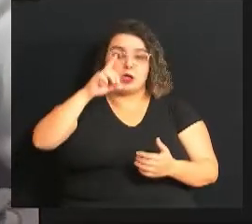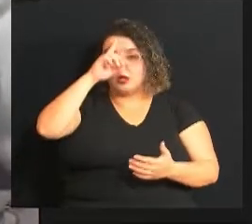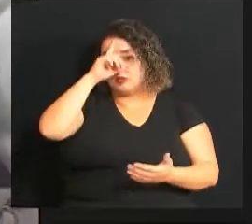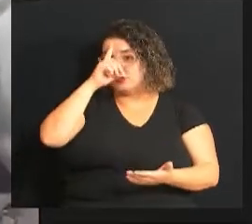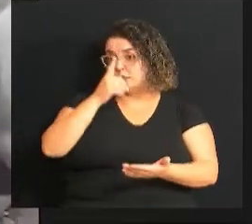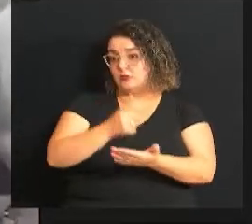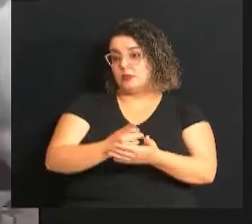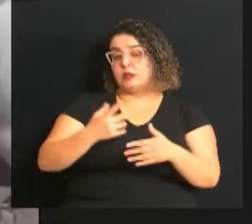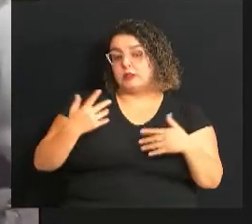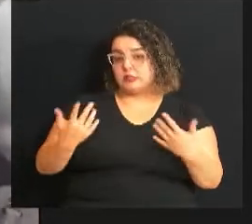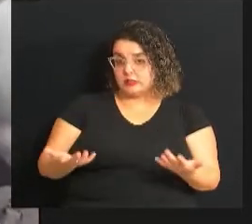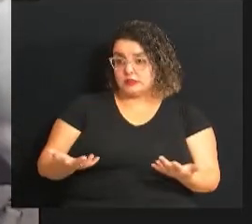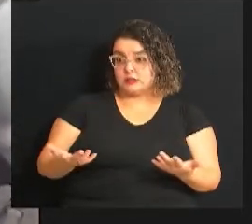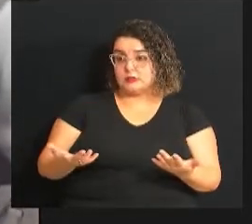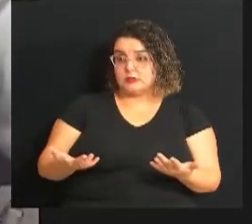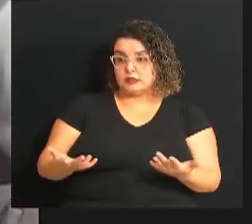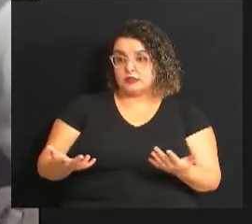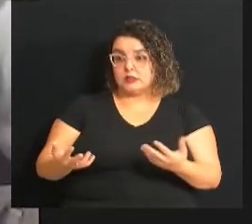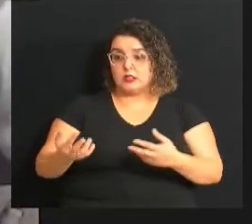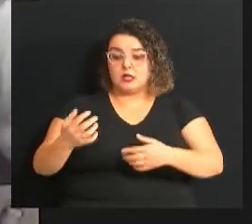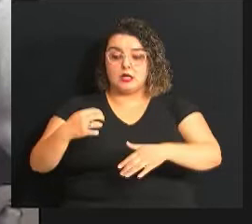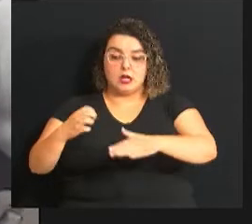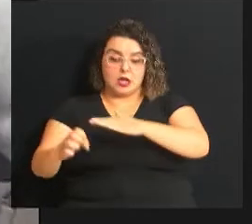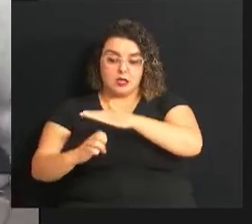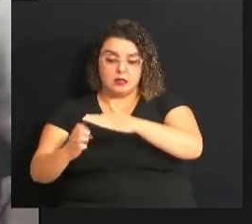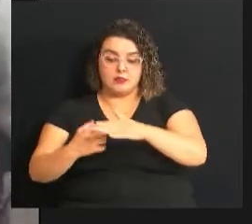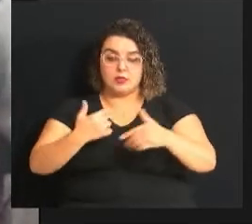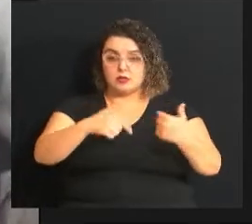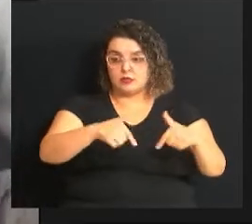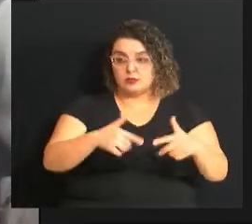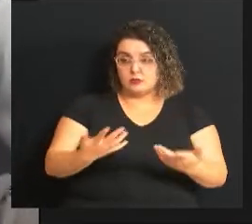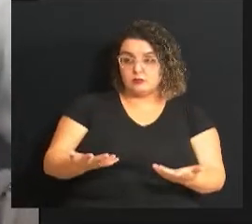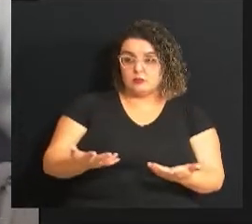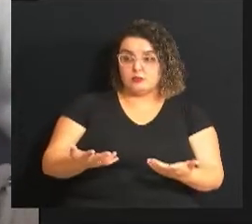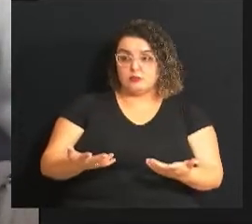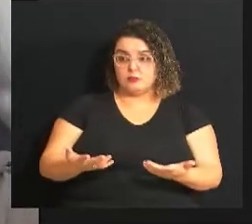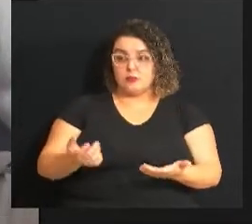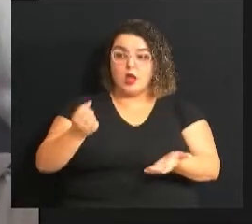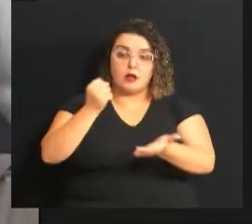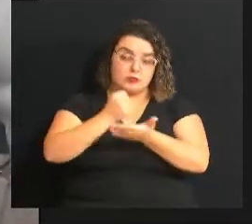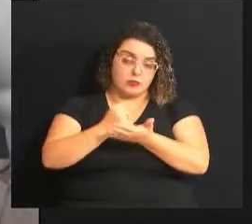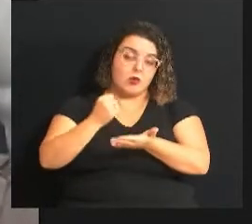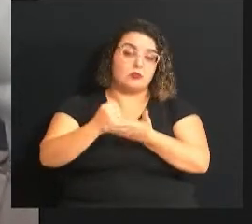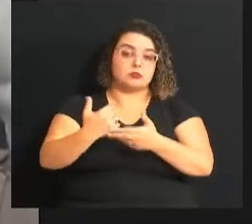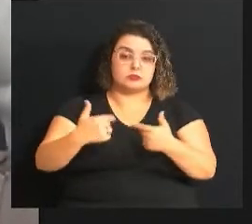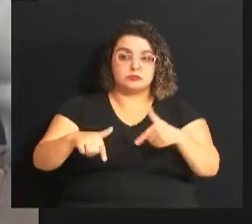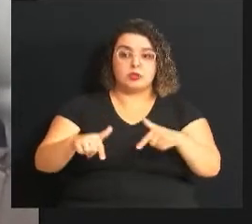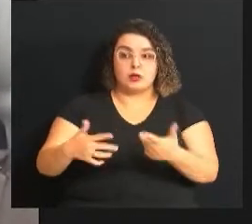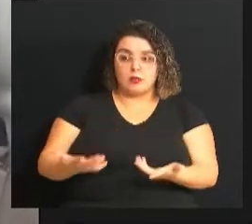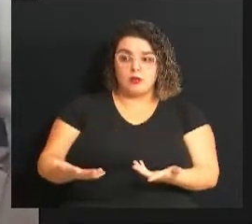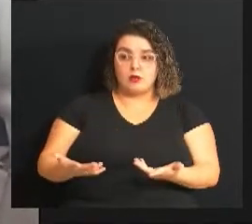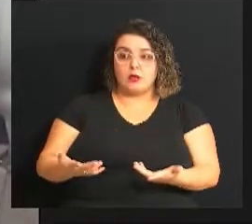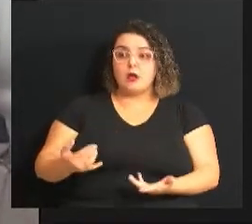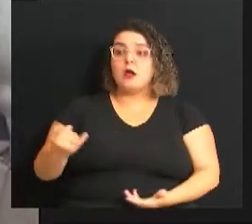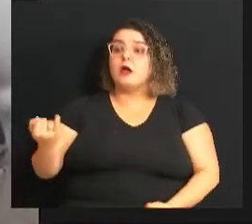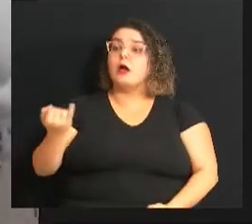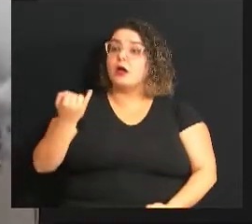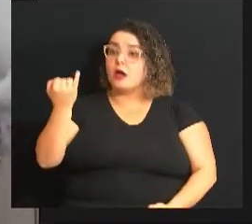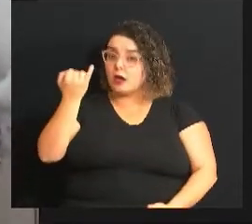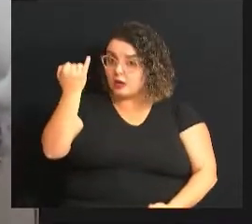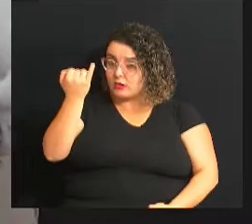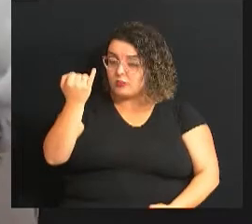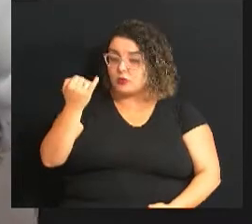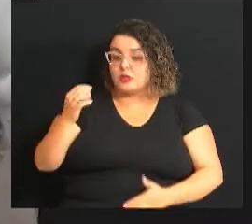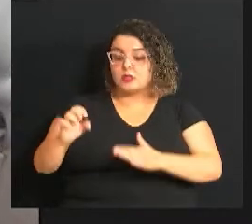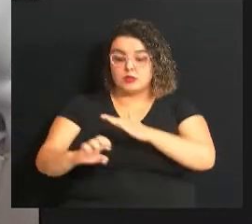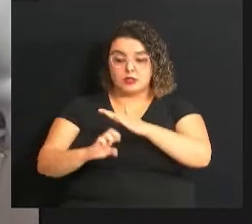tá, entre a empresa e o trabalhador, com repercussão no contrato de trabalho. Agora, é muito importante que as empresas